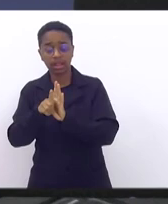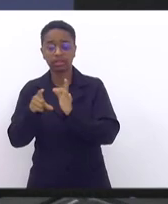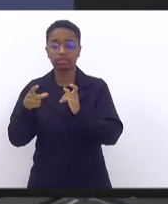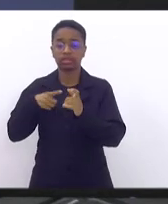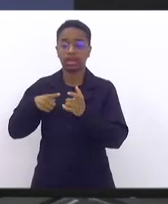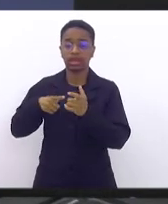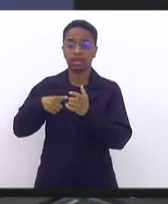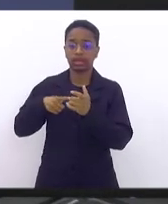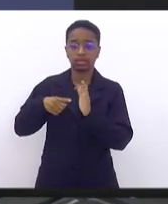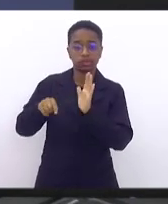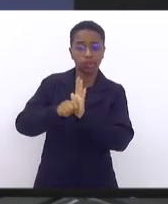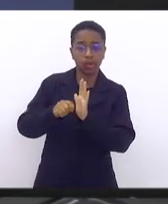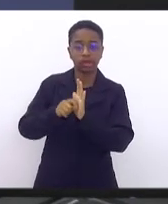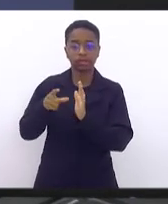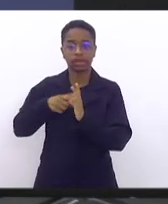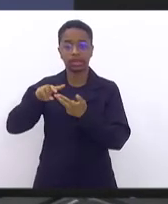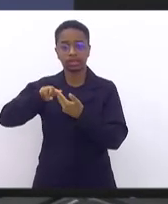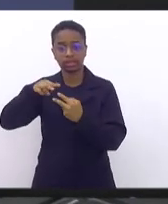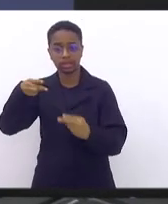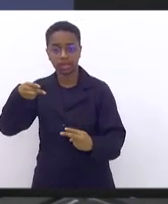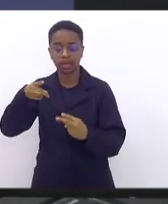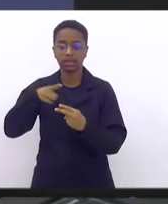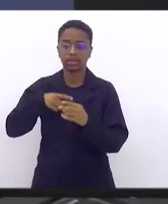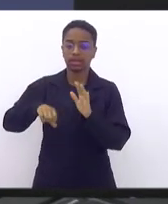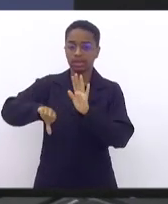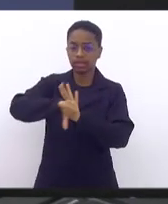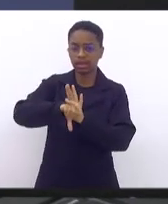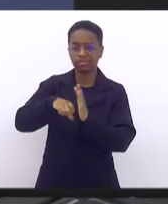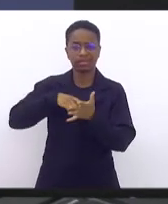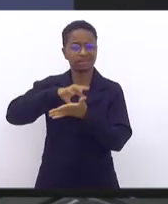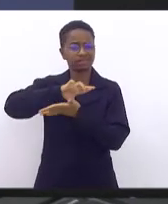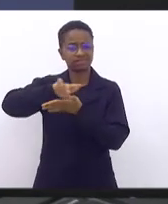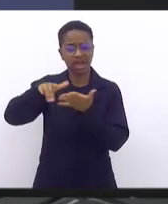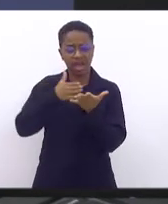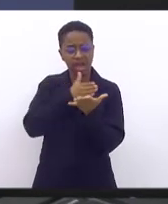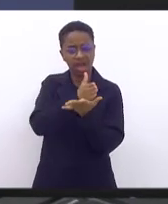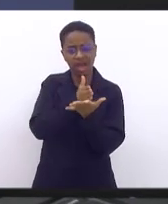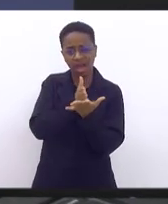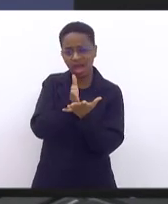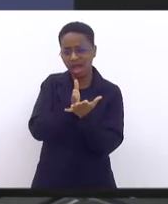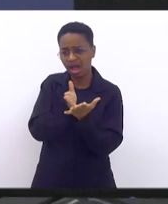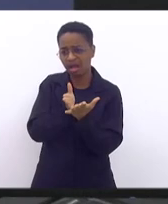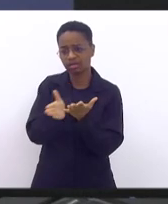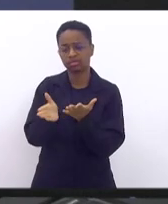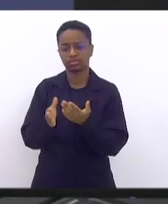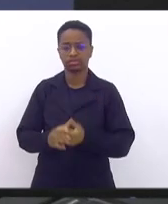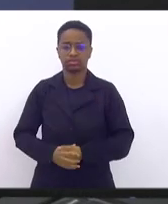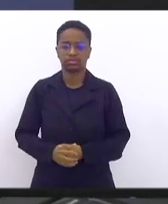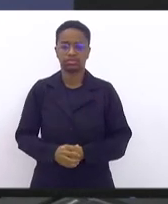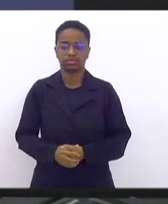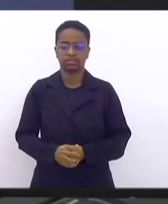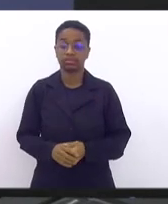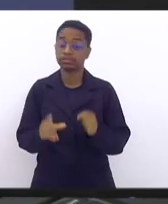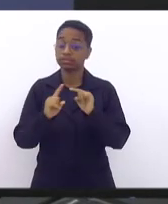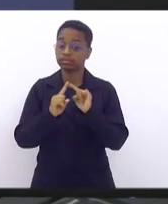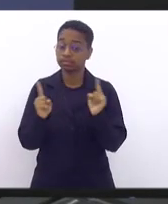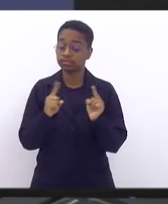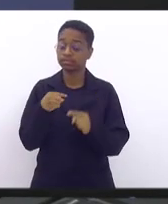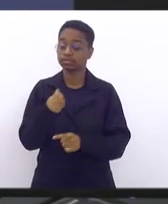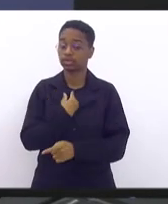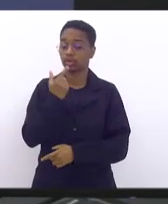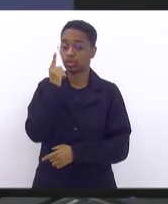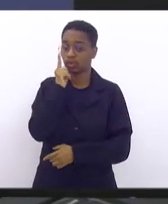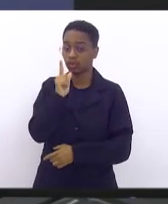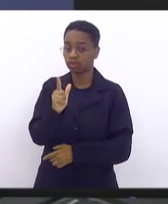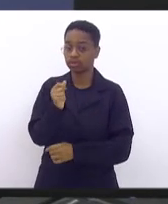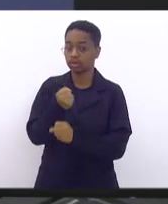toxicologia, de DNA, de criminalística, são várias, mas conseguimos, a partir